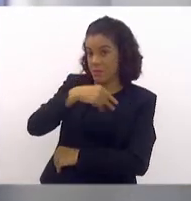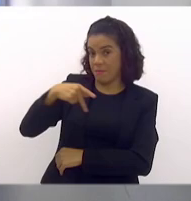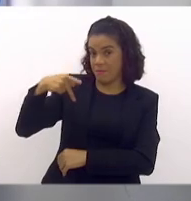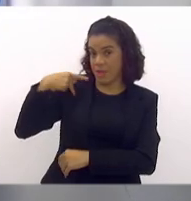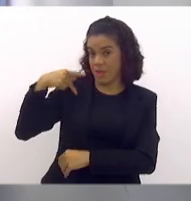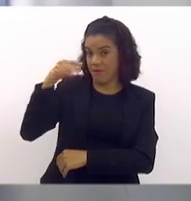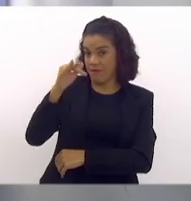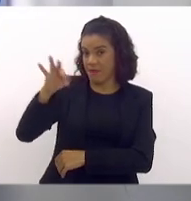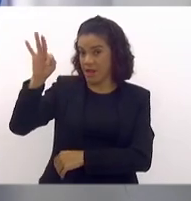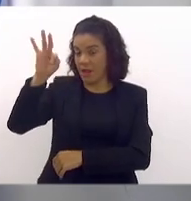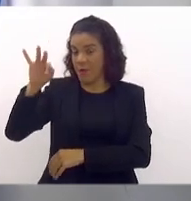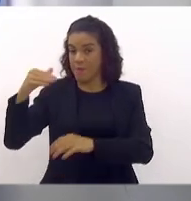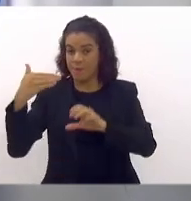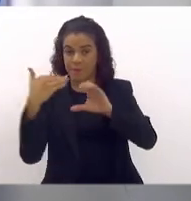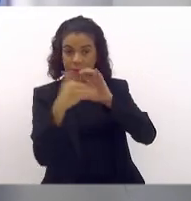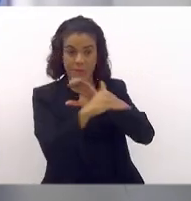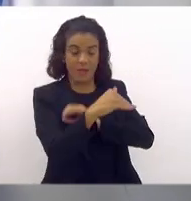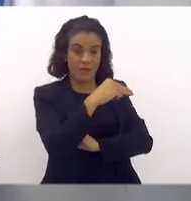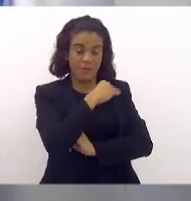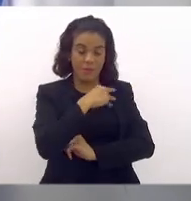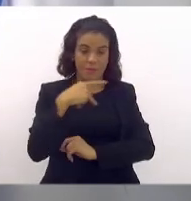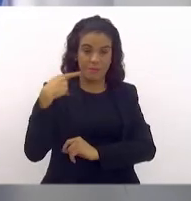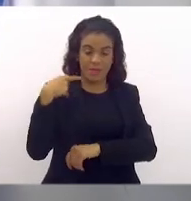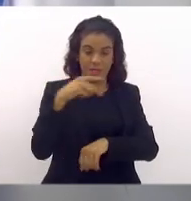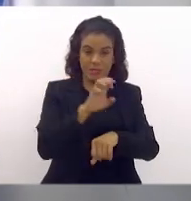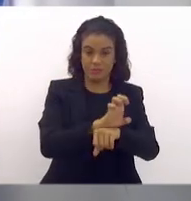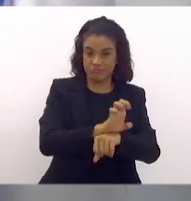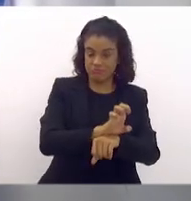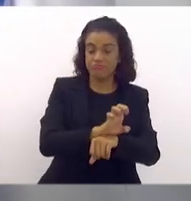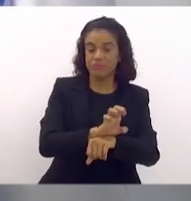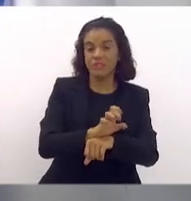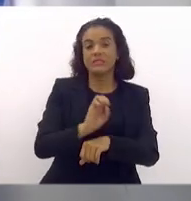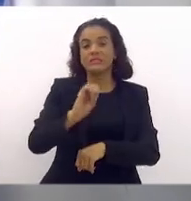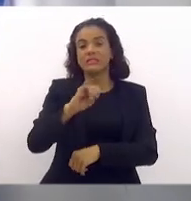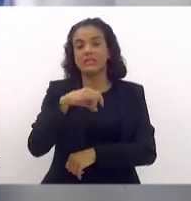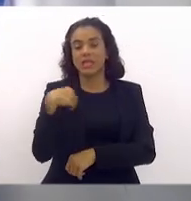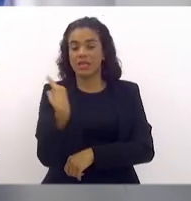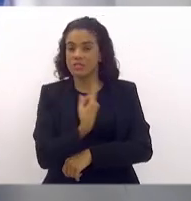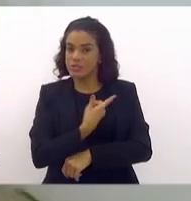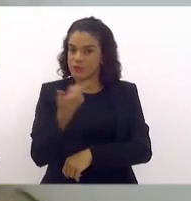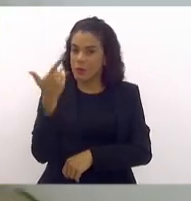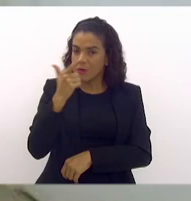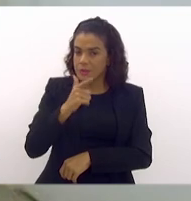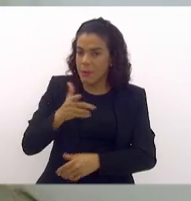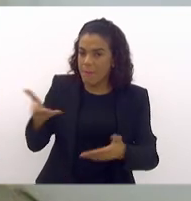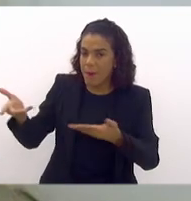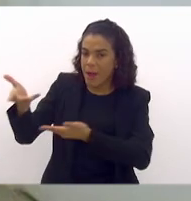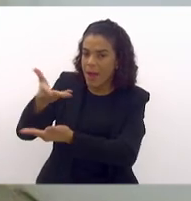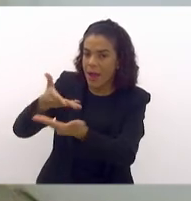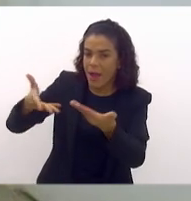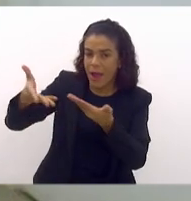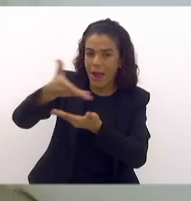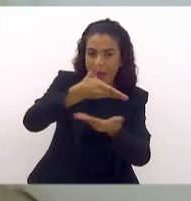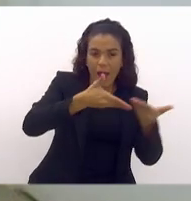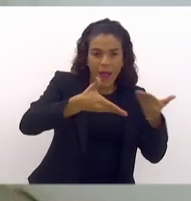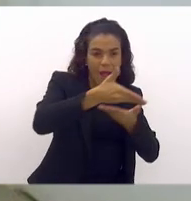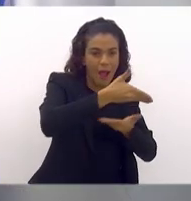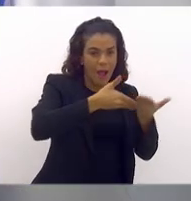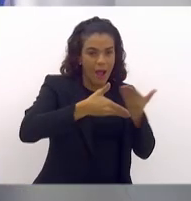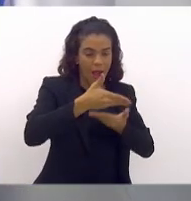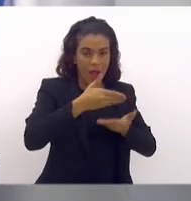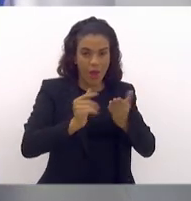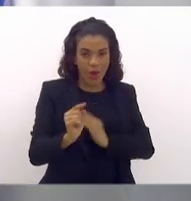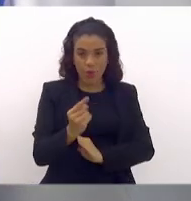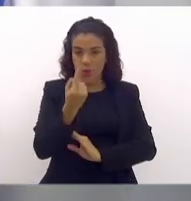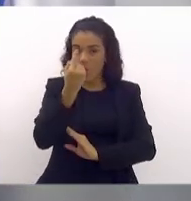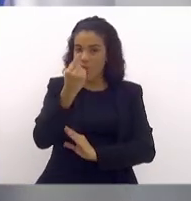para o MP estadual, que então pode remeter. Se a gente conseguisse fazer nessa articulação um órgão, né? E aí